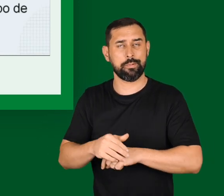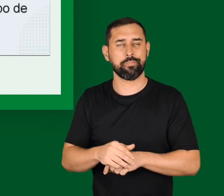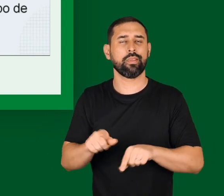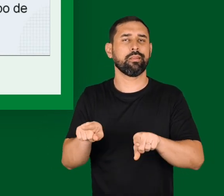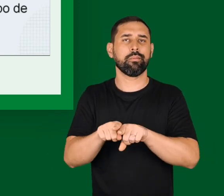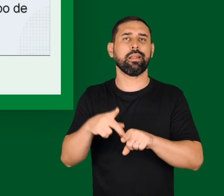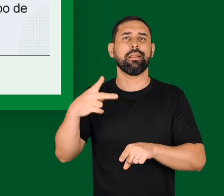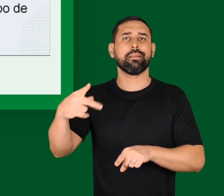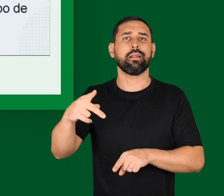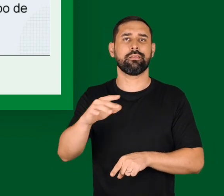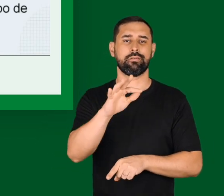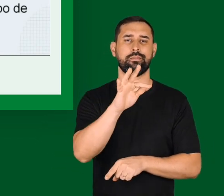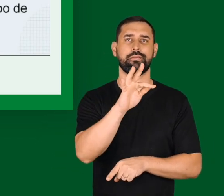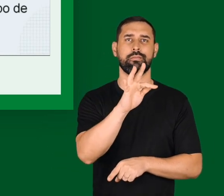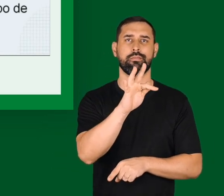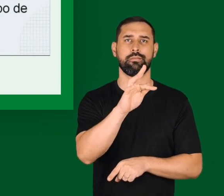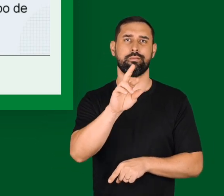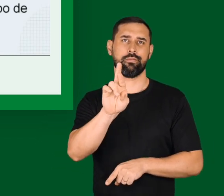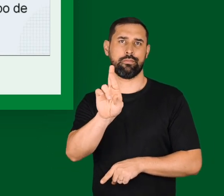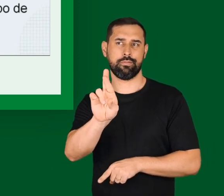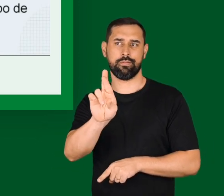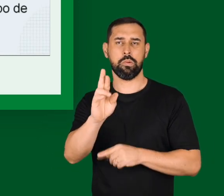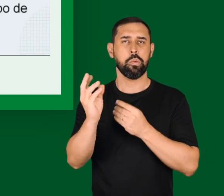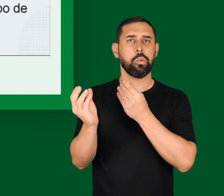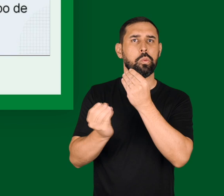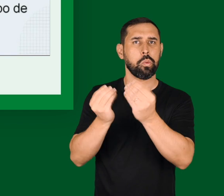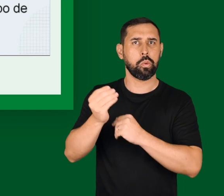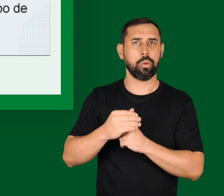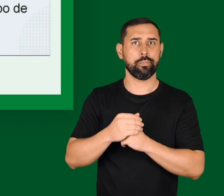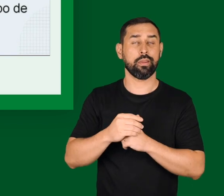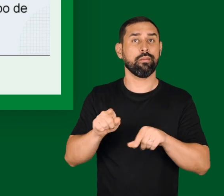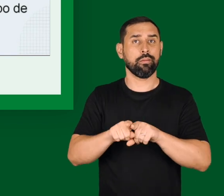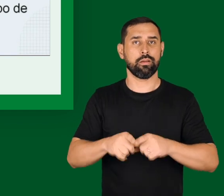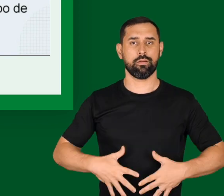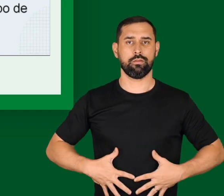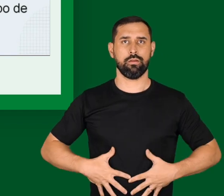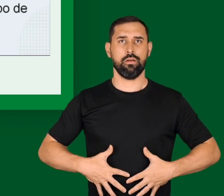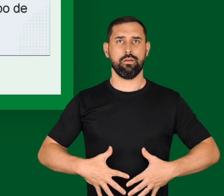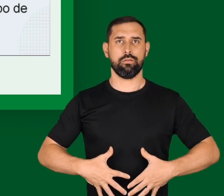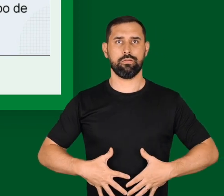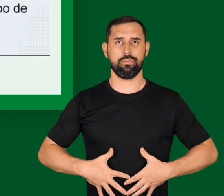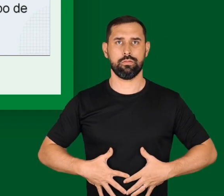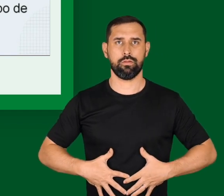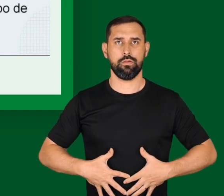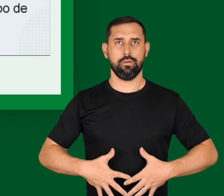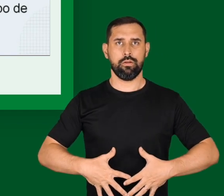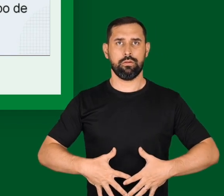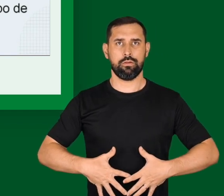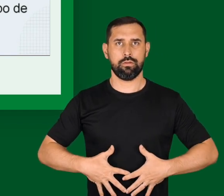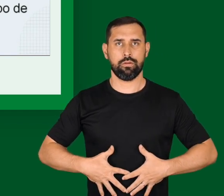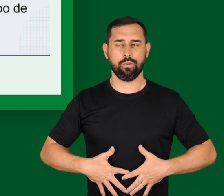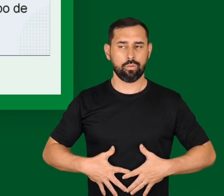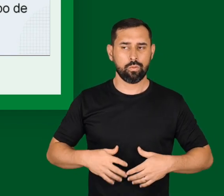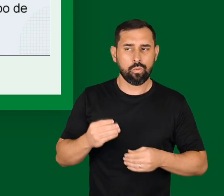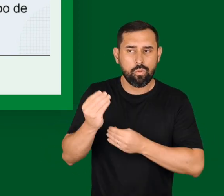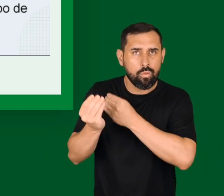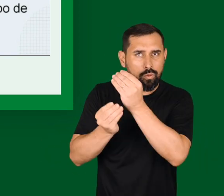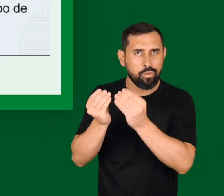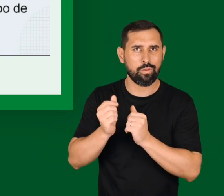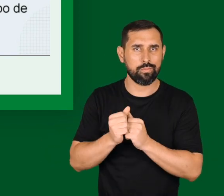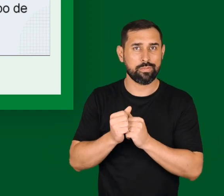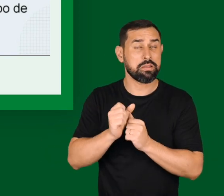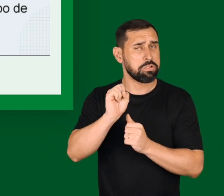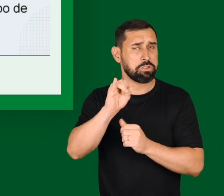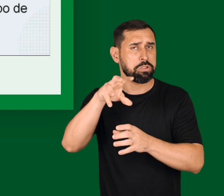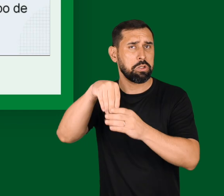desengasgo, observar a frequência respiratória, se essa criança está tendo expansão pulmonar, se a gente estiver dentro de